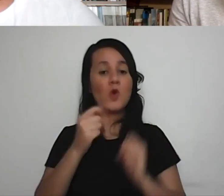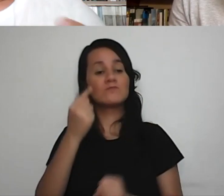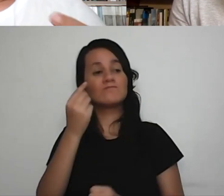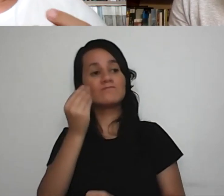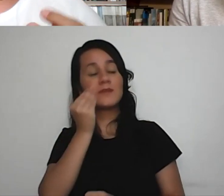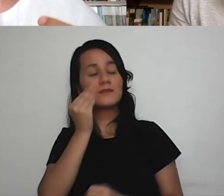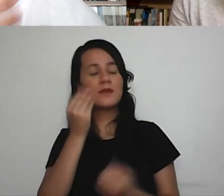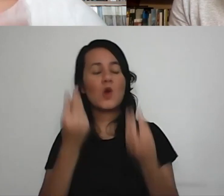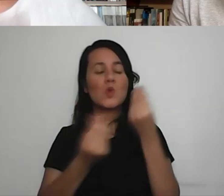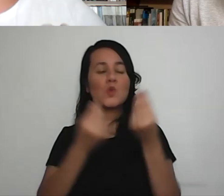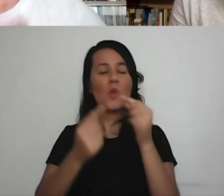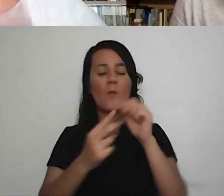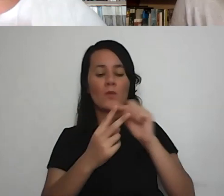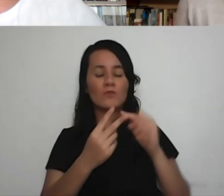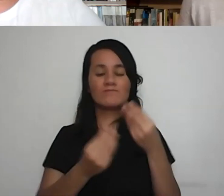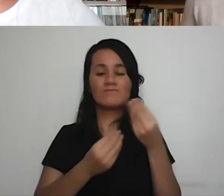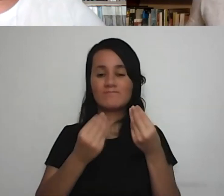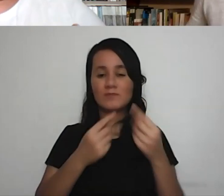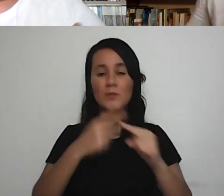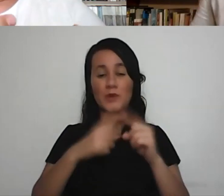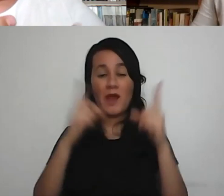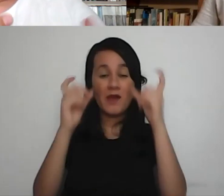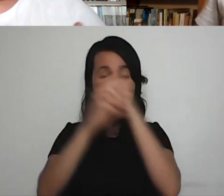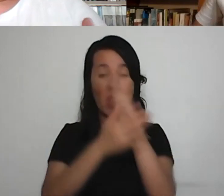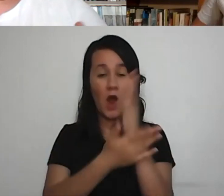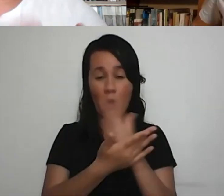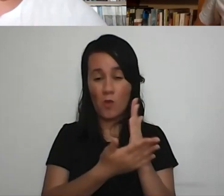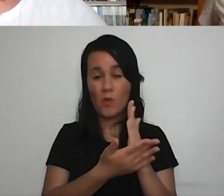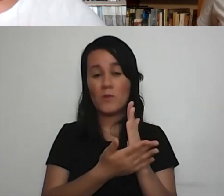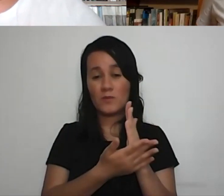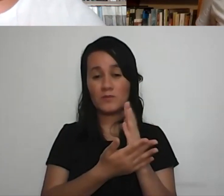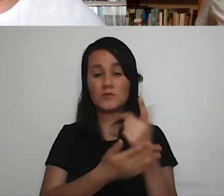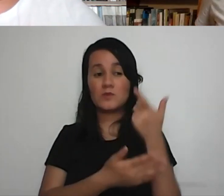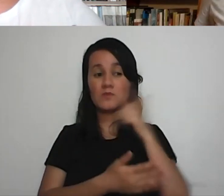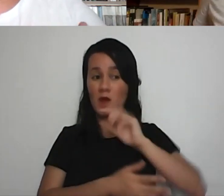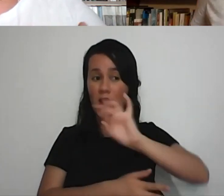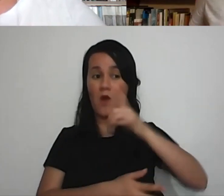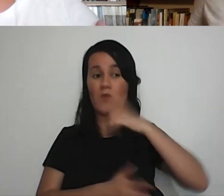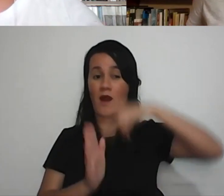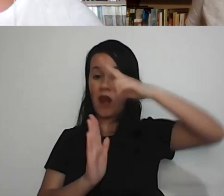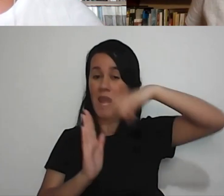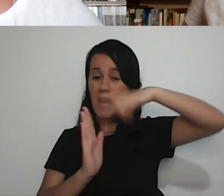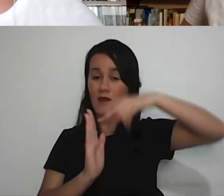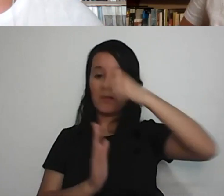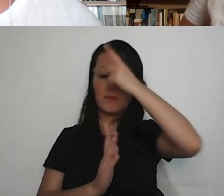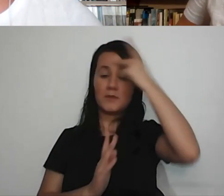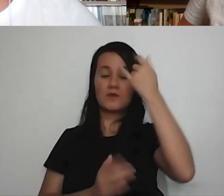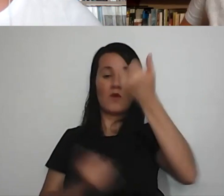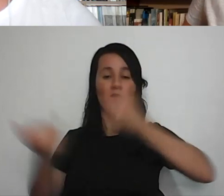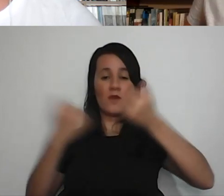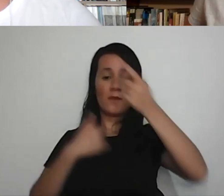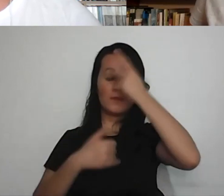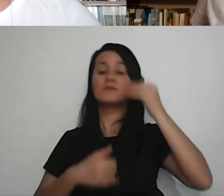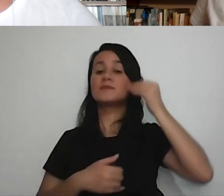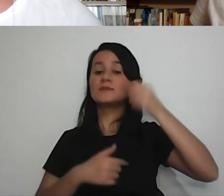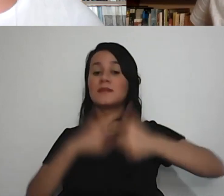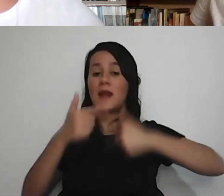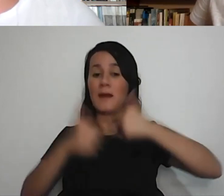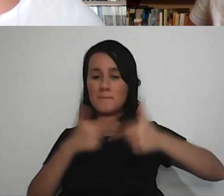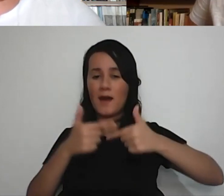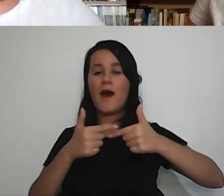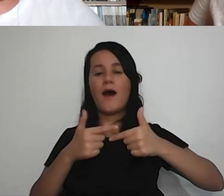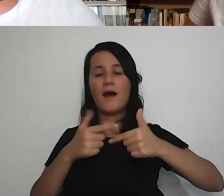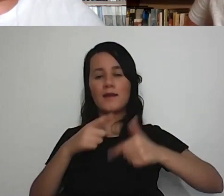questões, porque muito da dificuldade, vamos supor, de formação dos leitores, de que eu já ouvi da experiência de quem trabalha com formação,